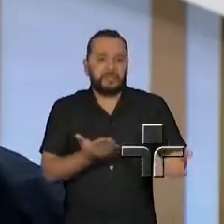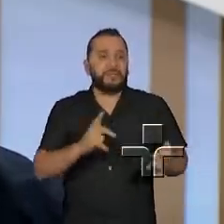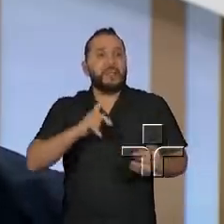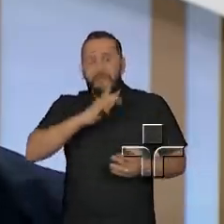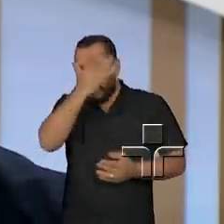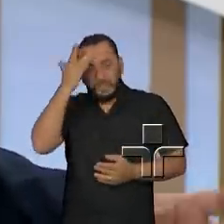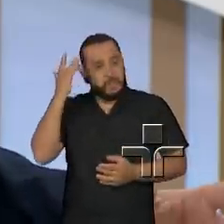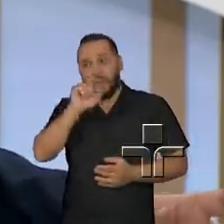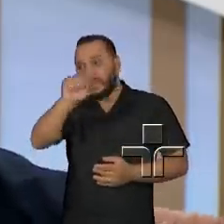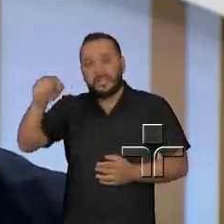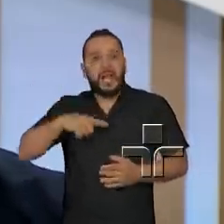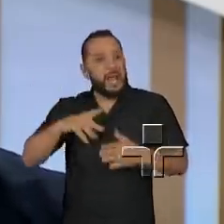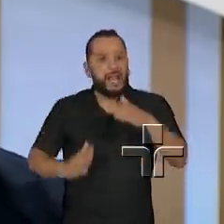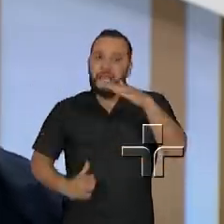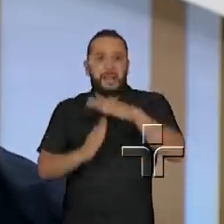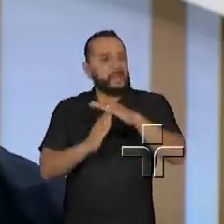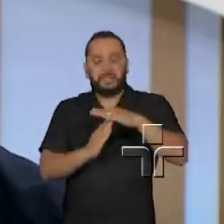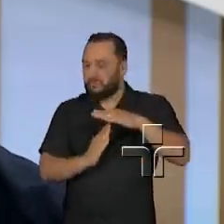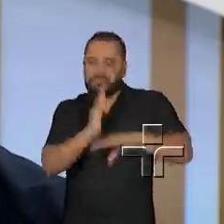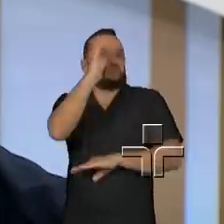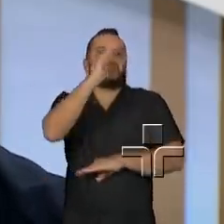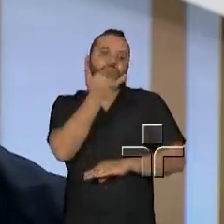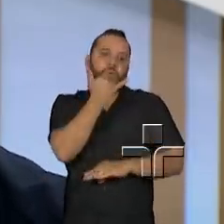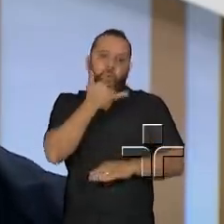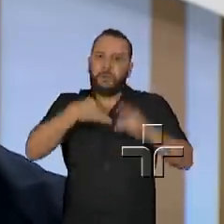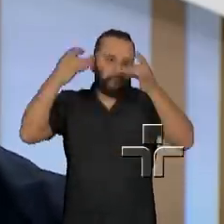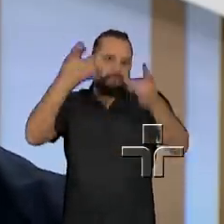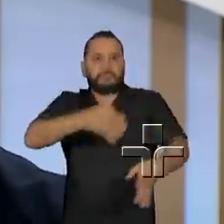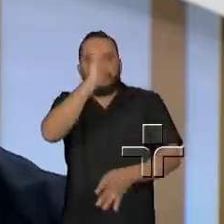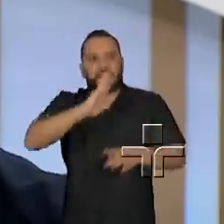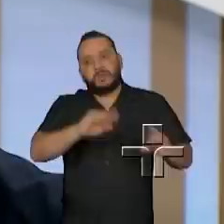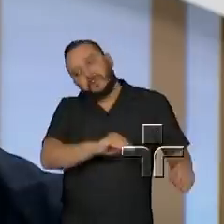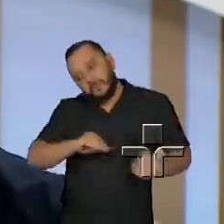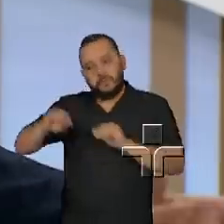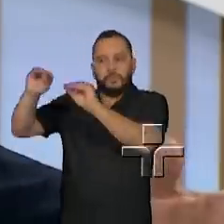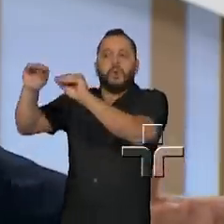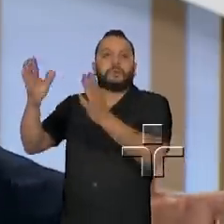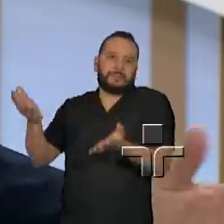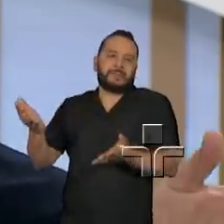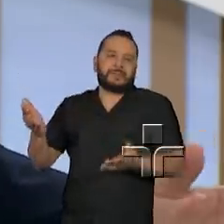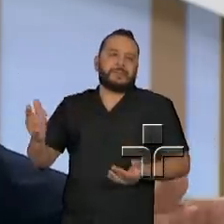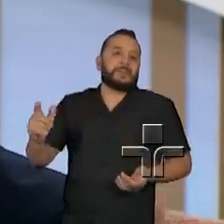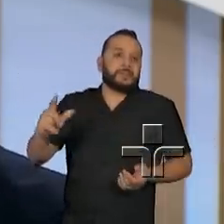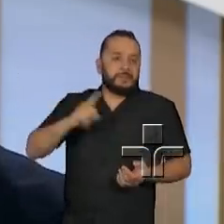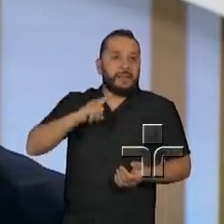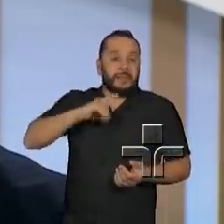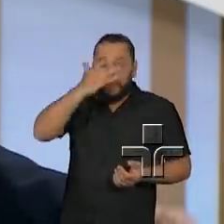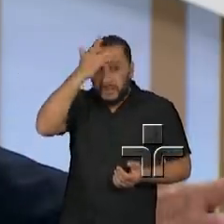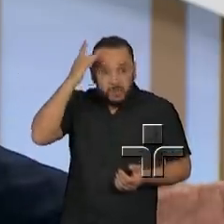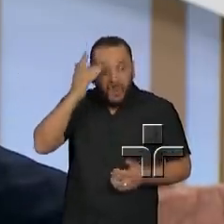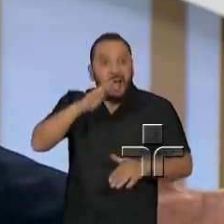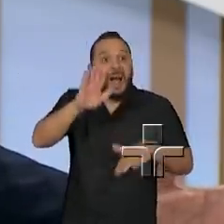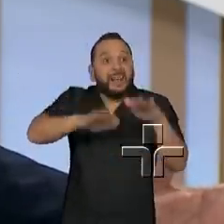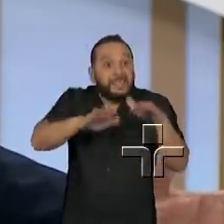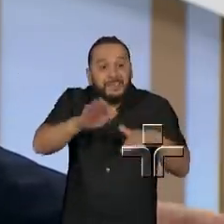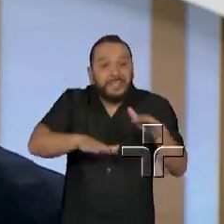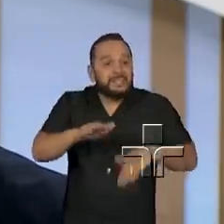ultrapassado. Tem gente indo embora do país com licença com vencimentos e gente com licença sem vencimentos. E tem gente que